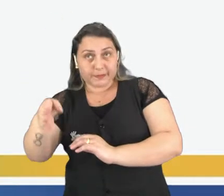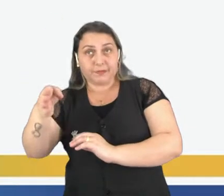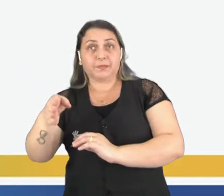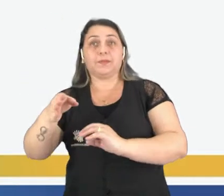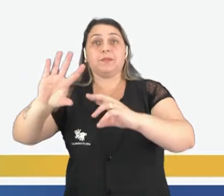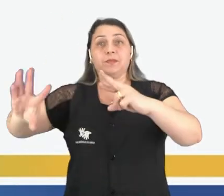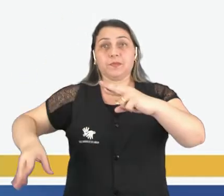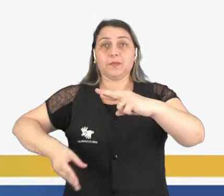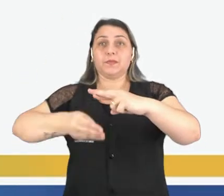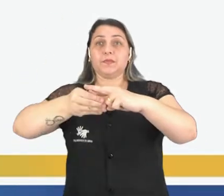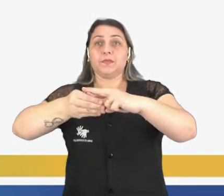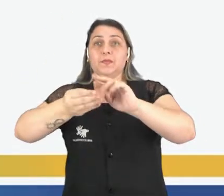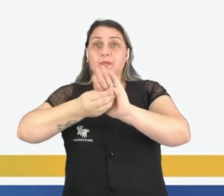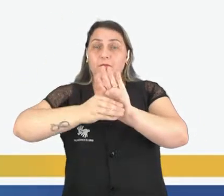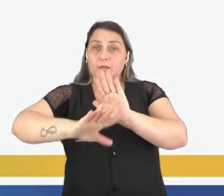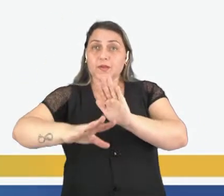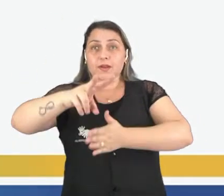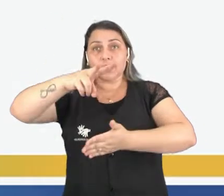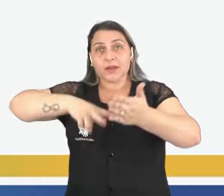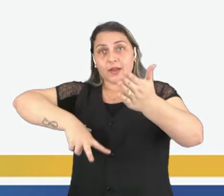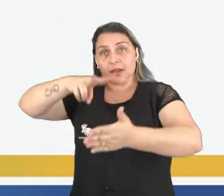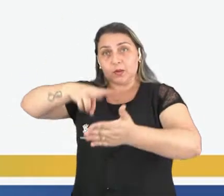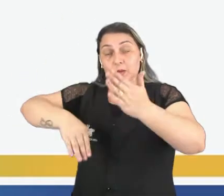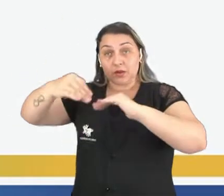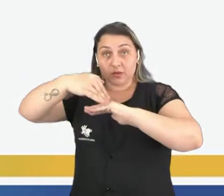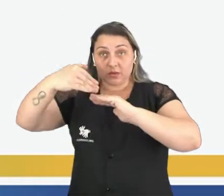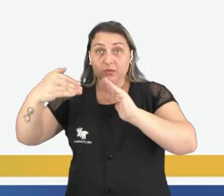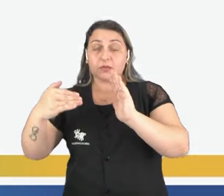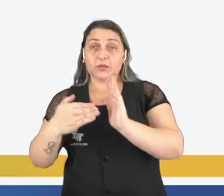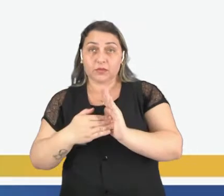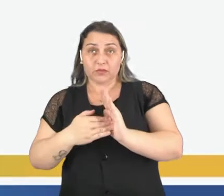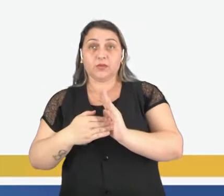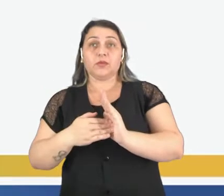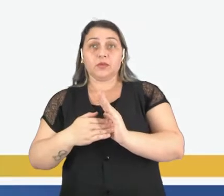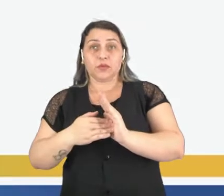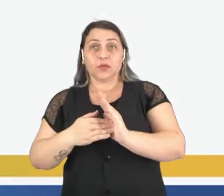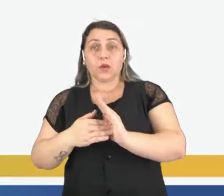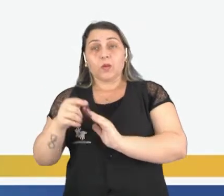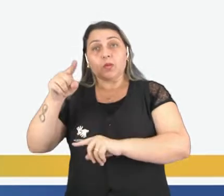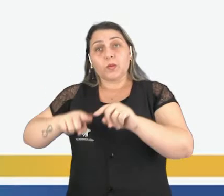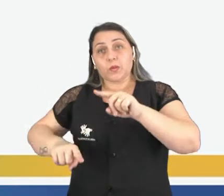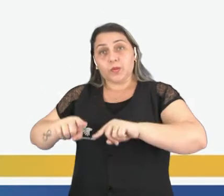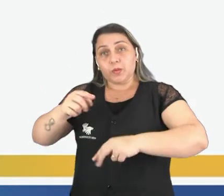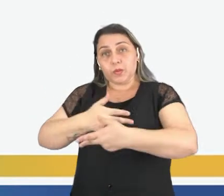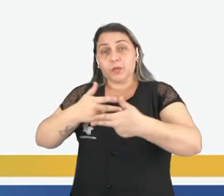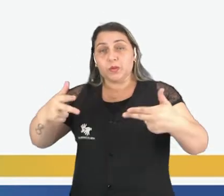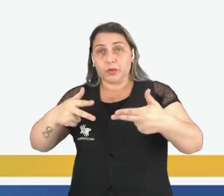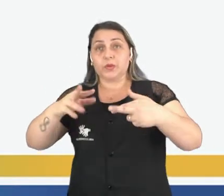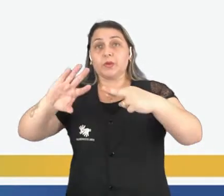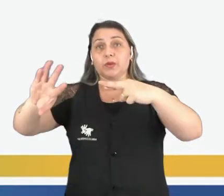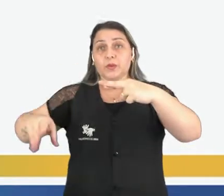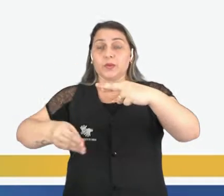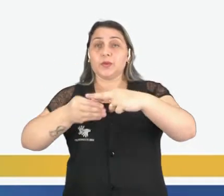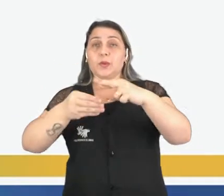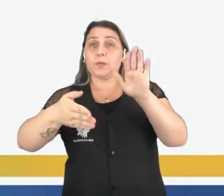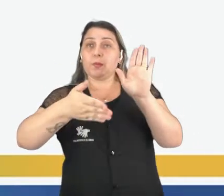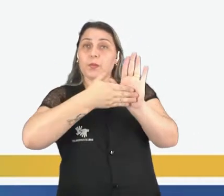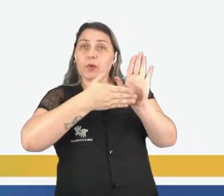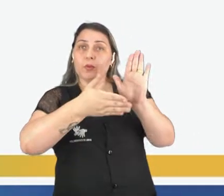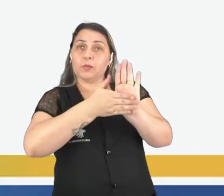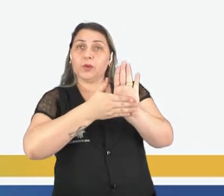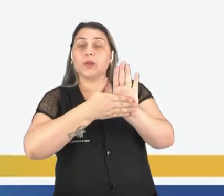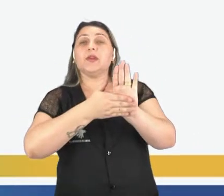é a indicação da leitura na íntegra, ou não sobre o objeto resenhado, ou seja, tem o propósito